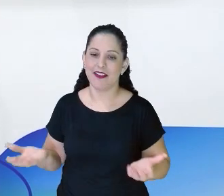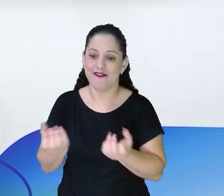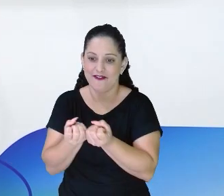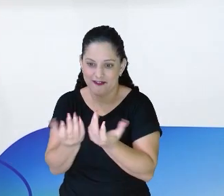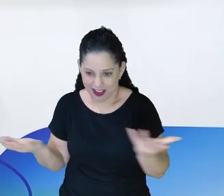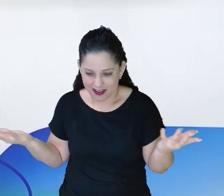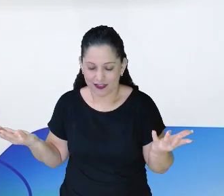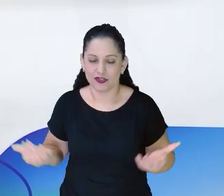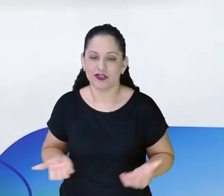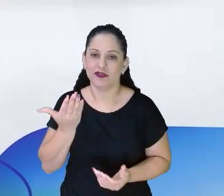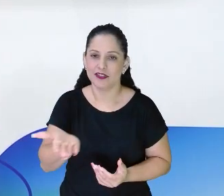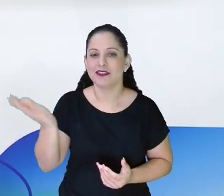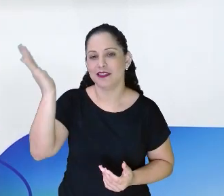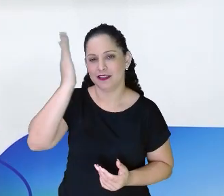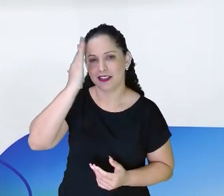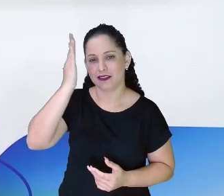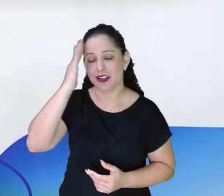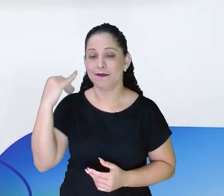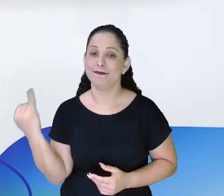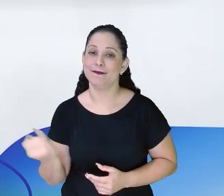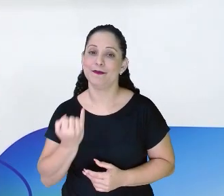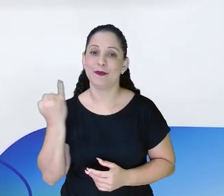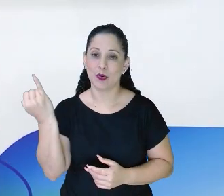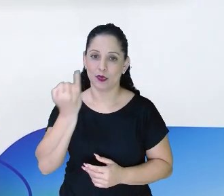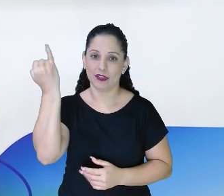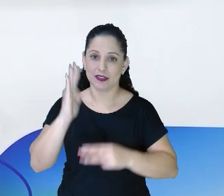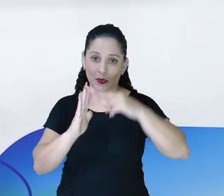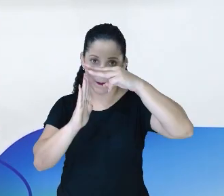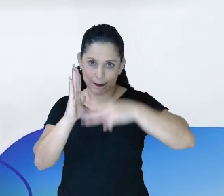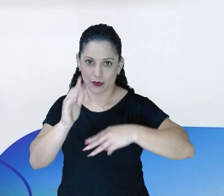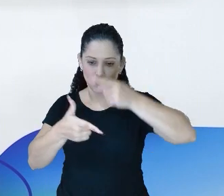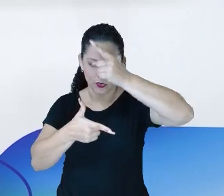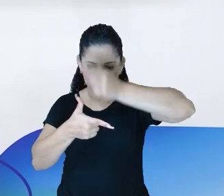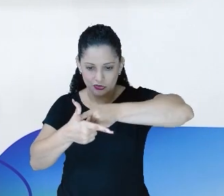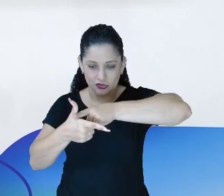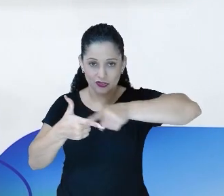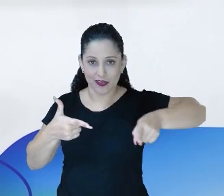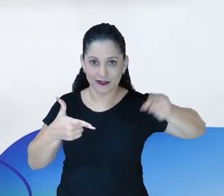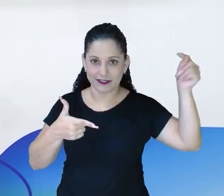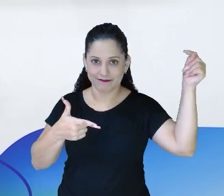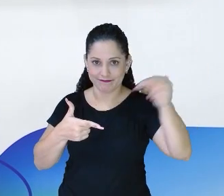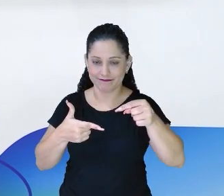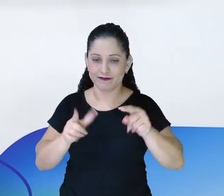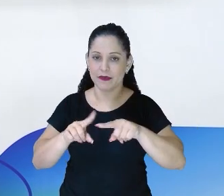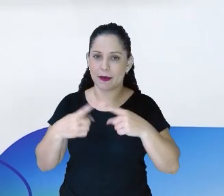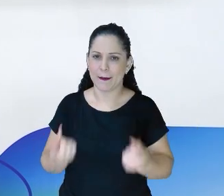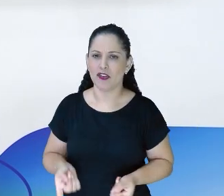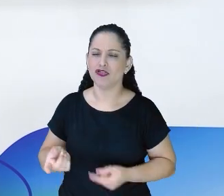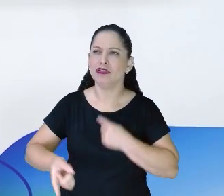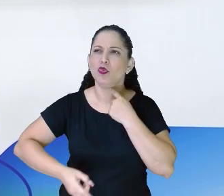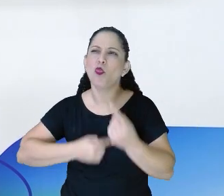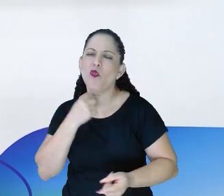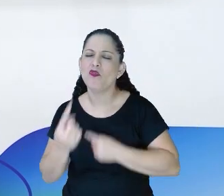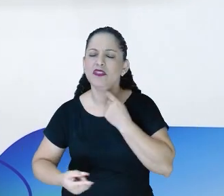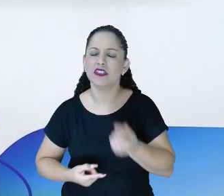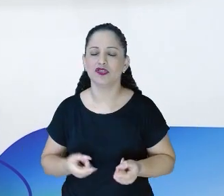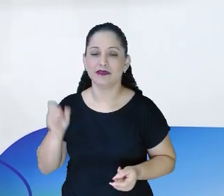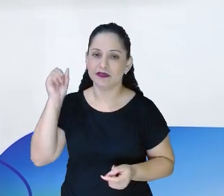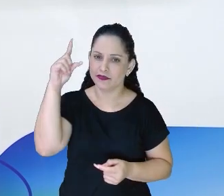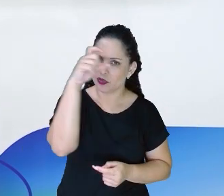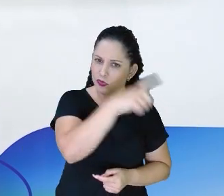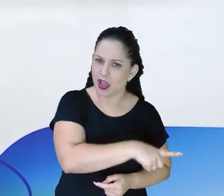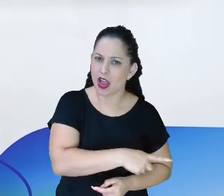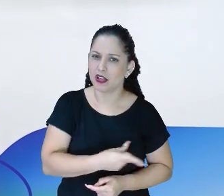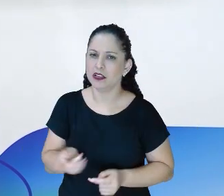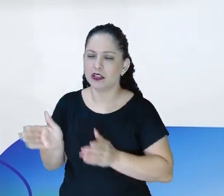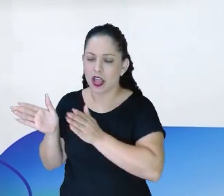do método chave. Mas se você tem dificuldade, não se aperreia, não se estressa. Começa de números menores, como eu fiz